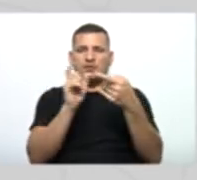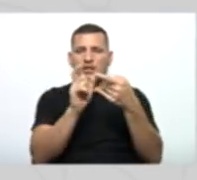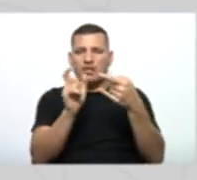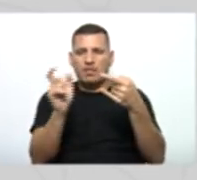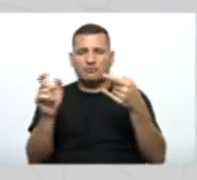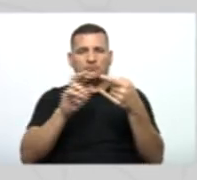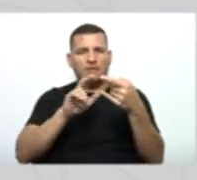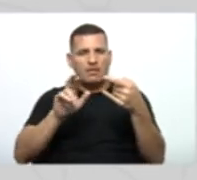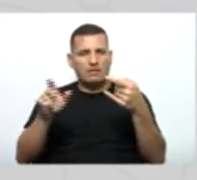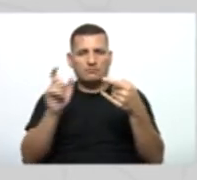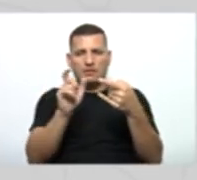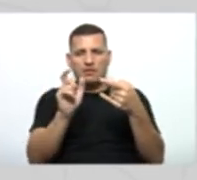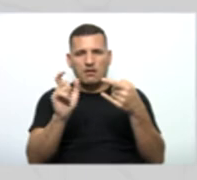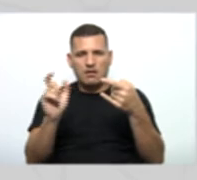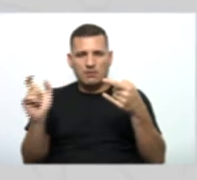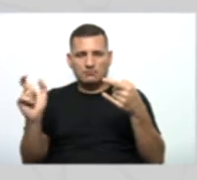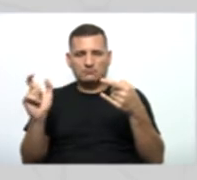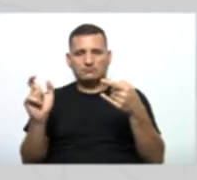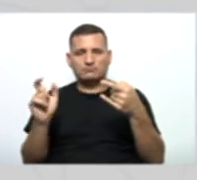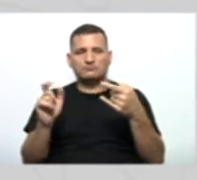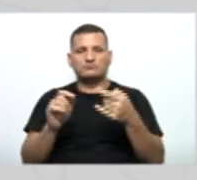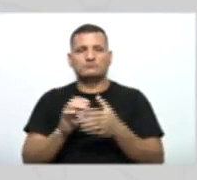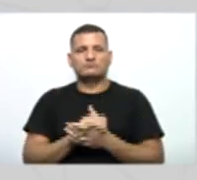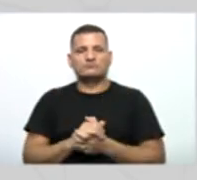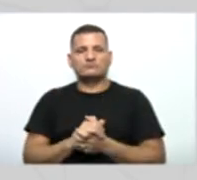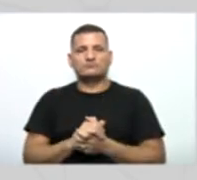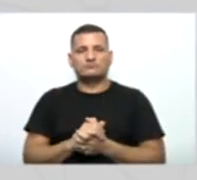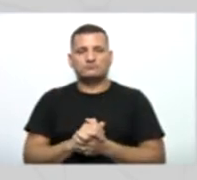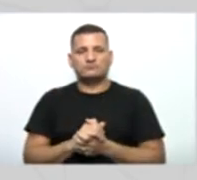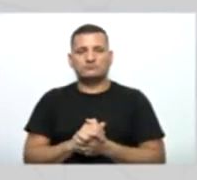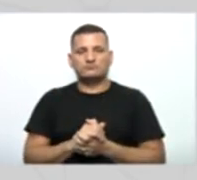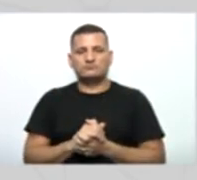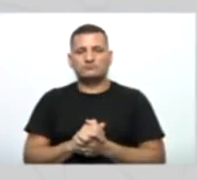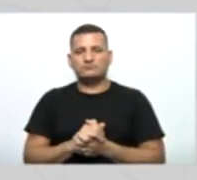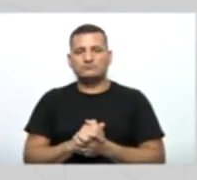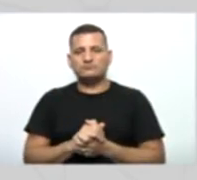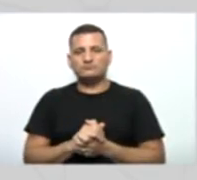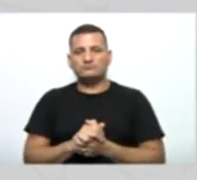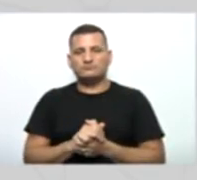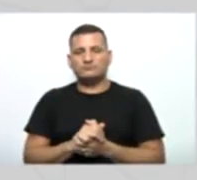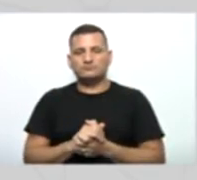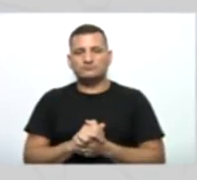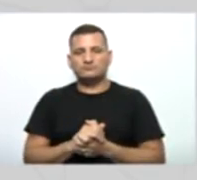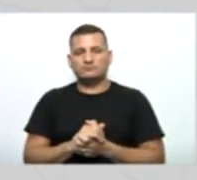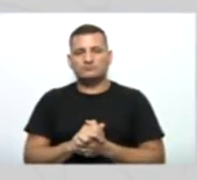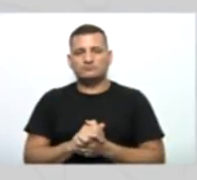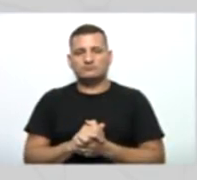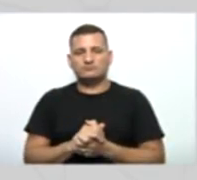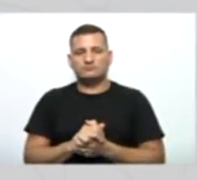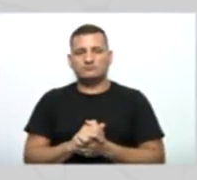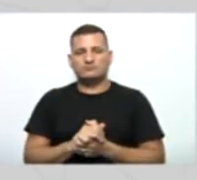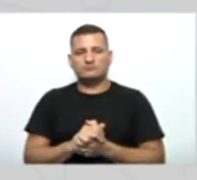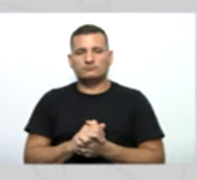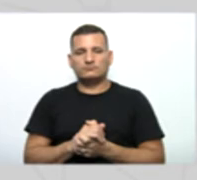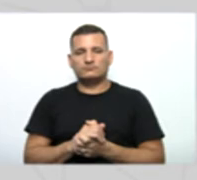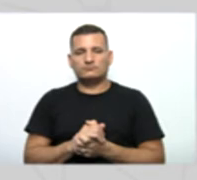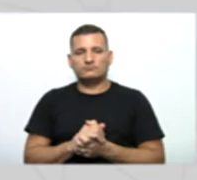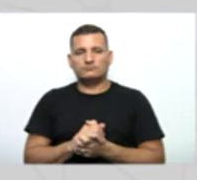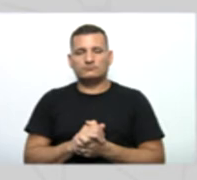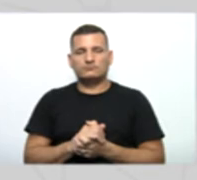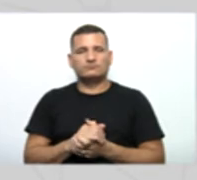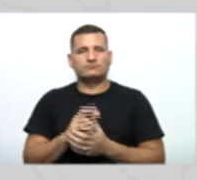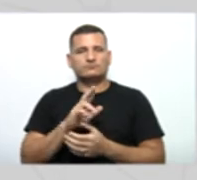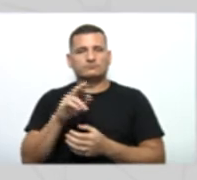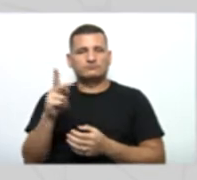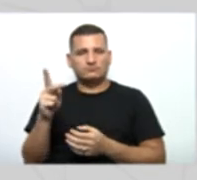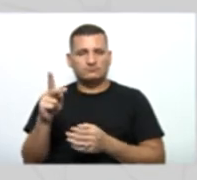você quiser inserir mais de um valor, fica repetitivo você digitar isso daqui várias vezes. Digite seu nome, insira na lista. Digite